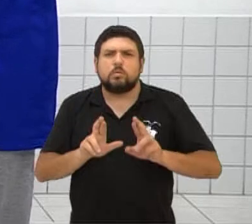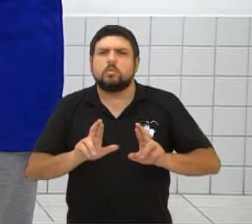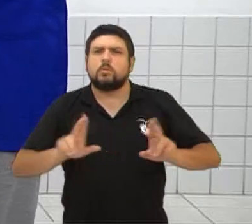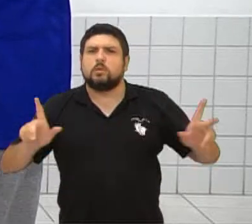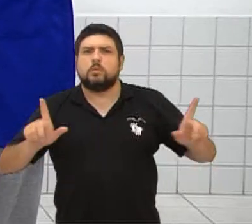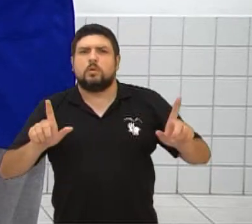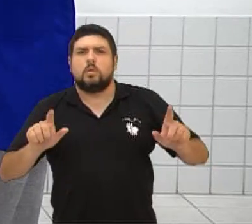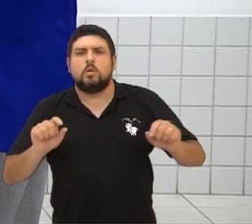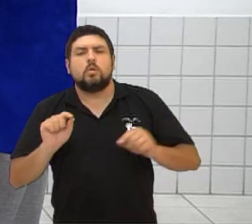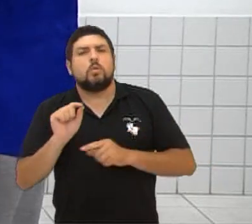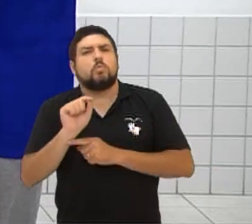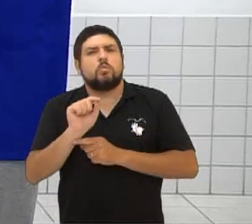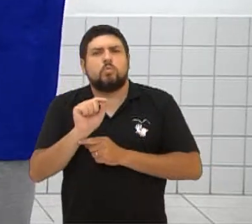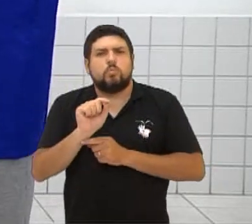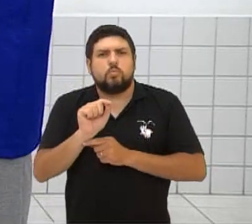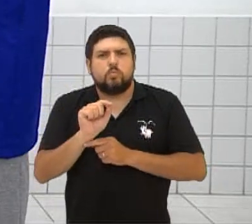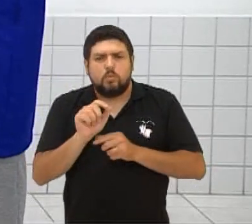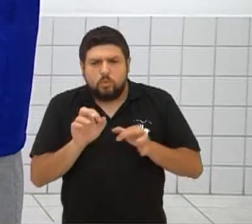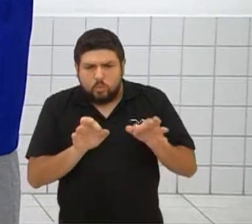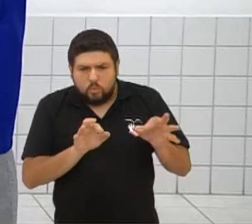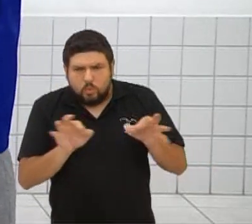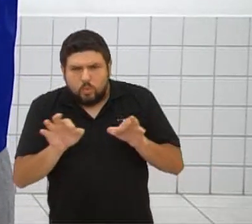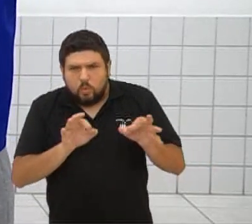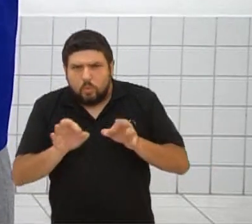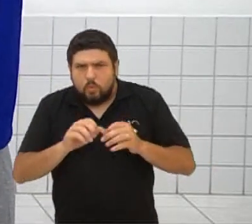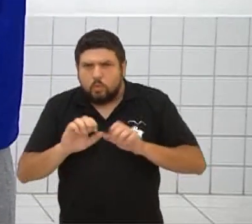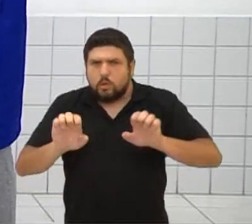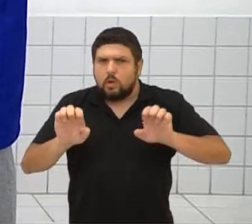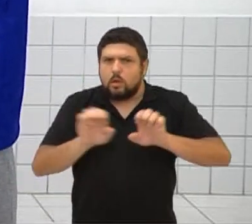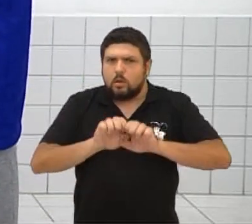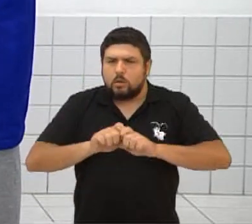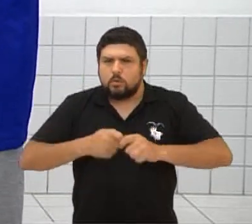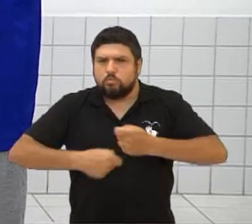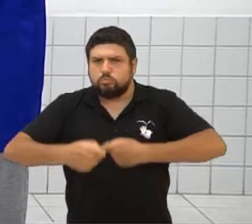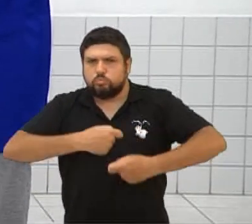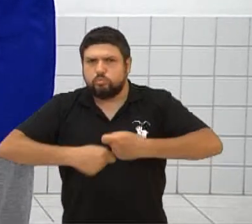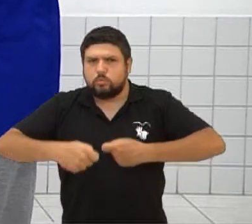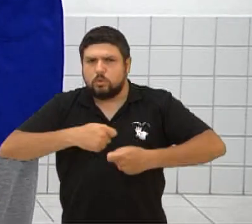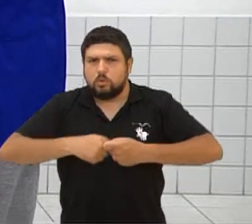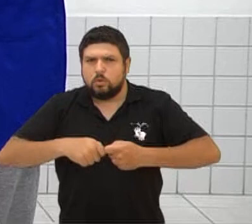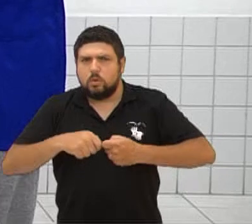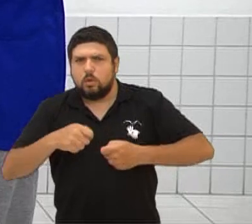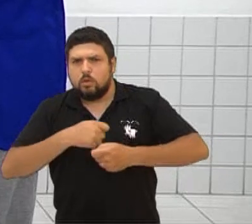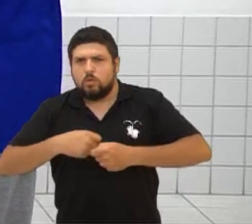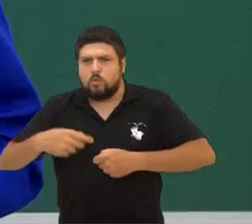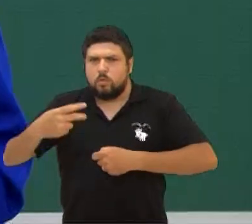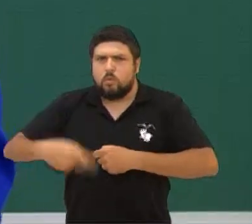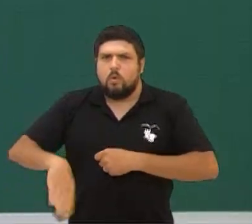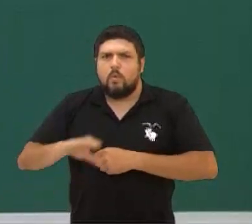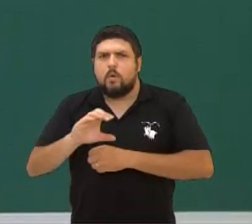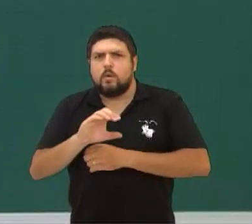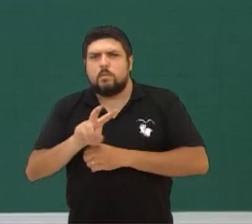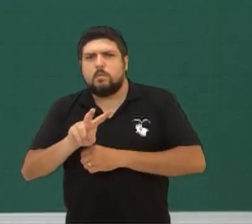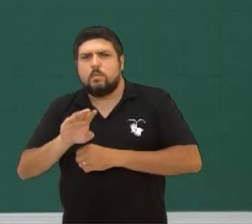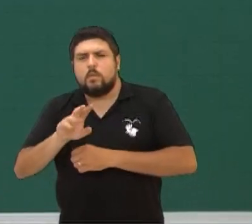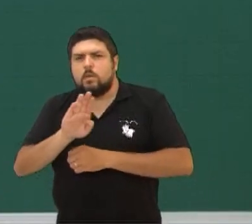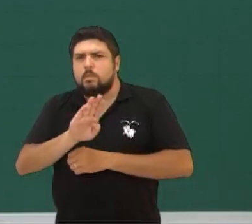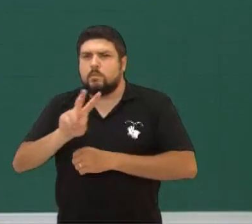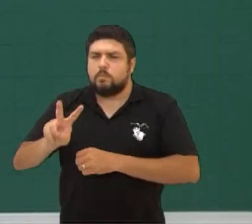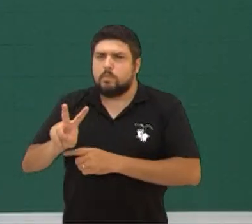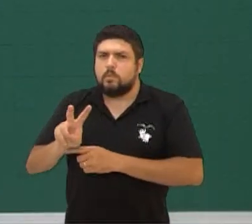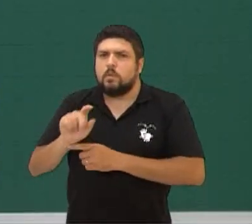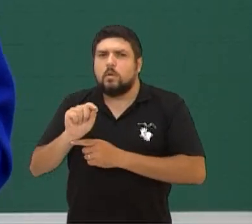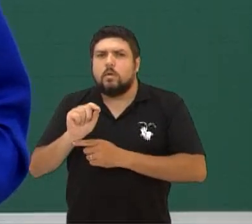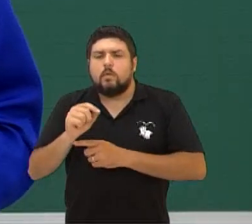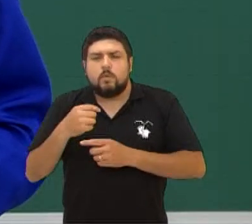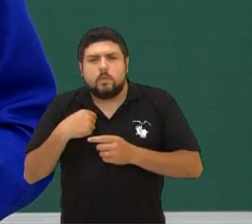remodelar a estrutura administrativa, né, da Confederação Brasileira de Voleibol e incorporar um marketing no esporte, que ainda era algo recente, era algo novo, não é